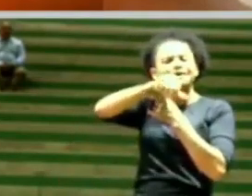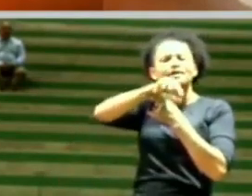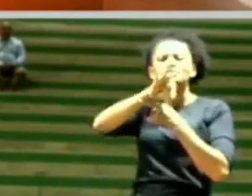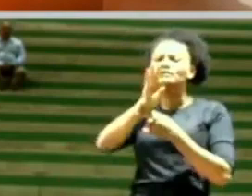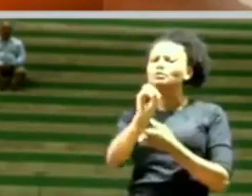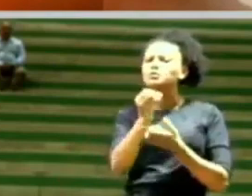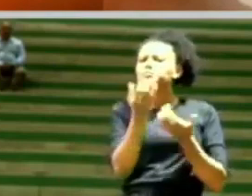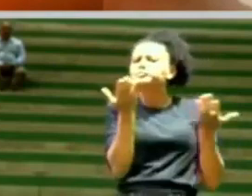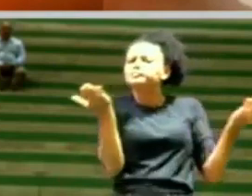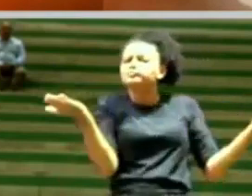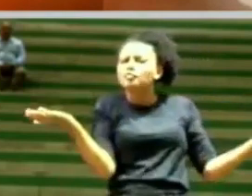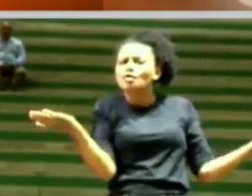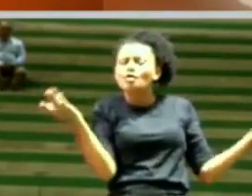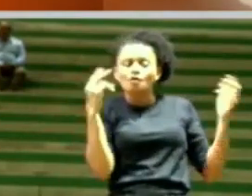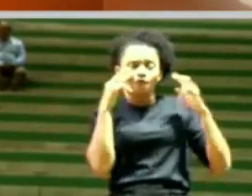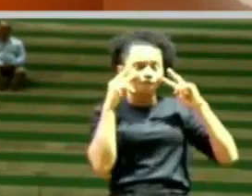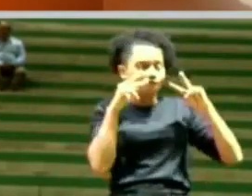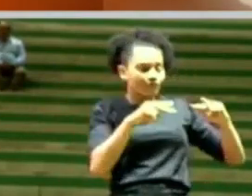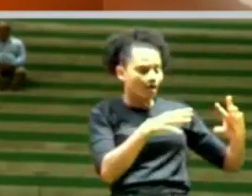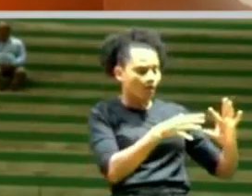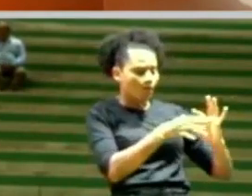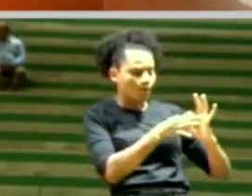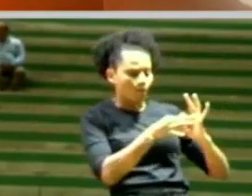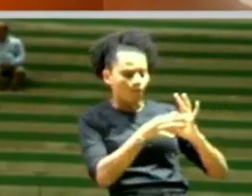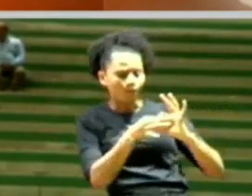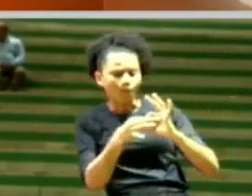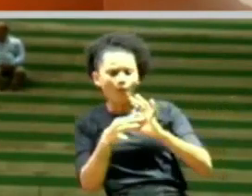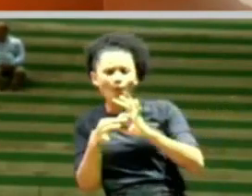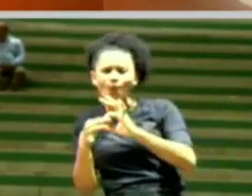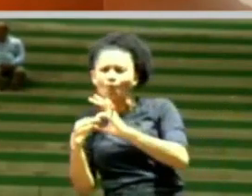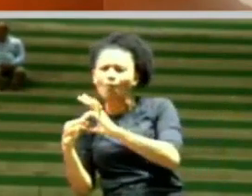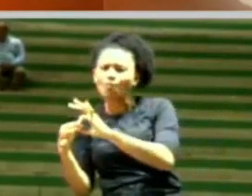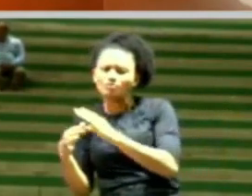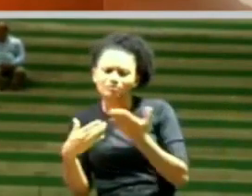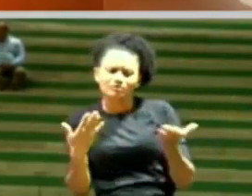E aí você tem que olhar para o contexto em que Abacuque pede avivamento.